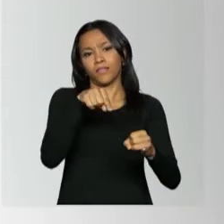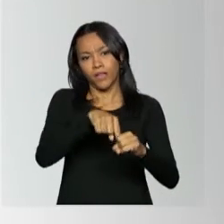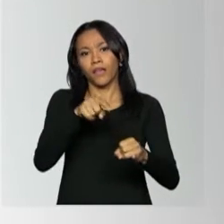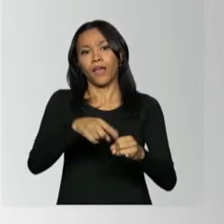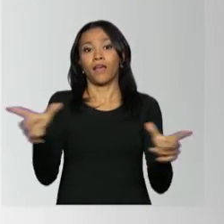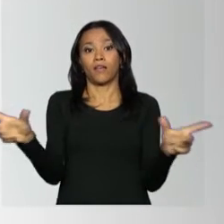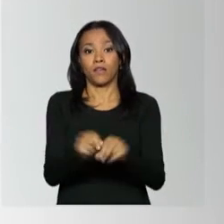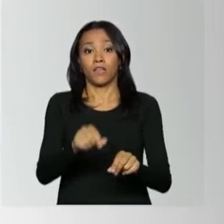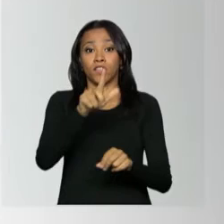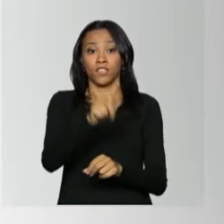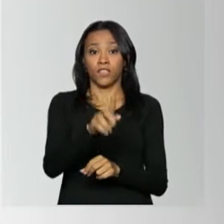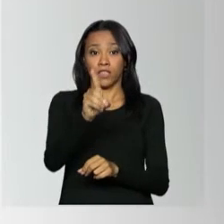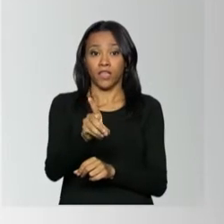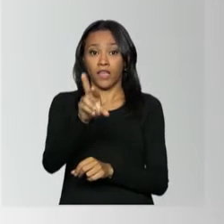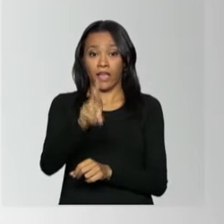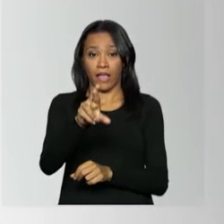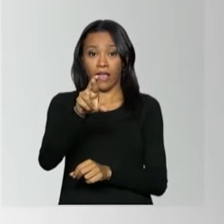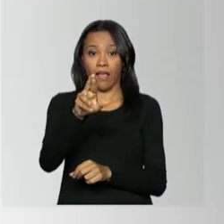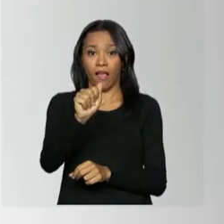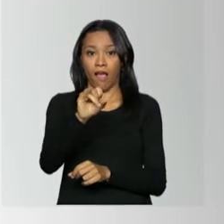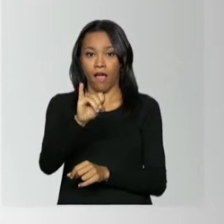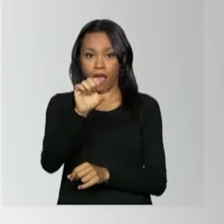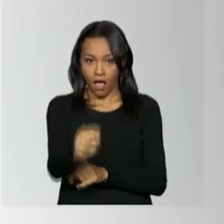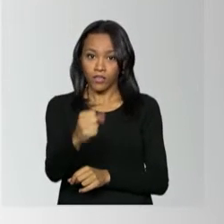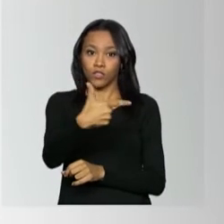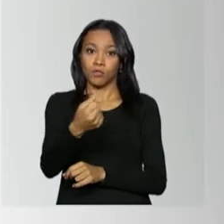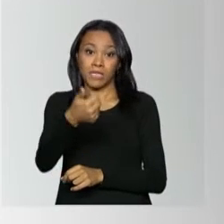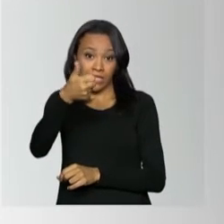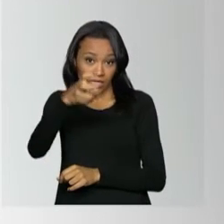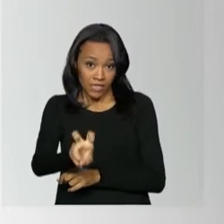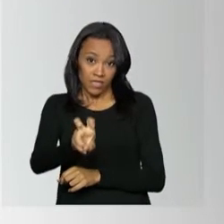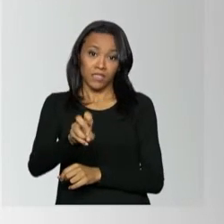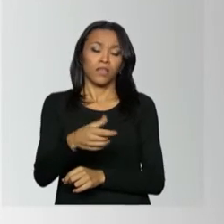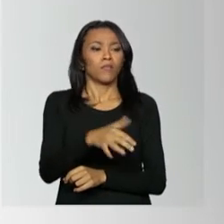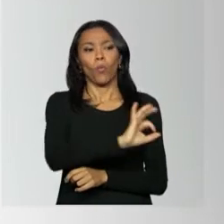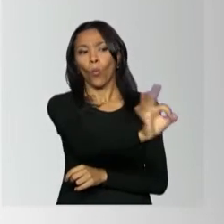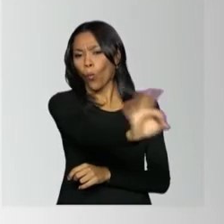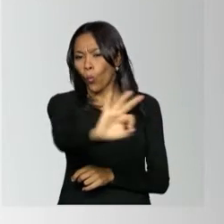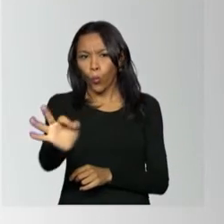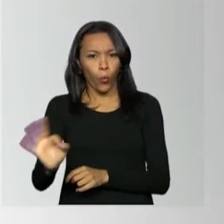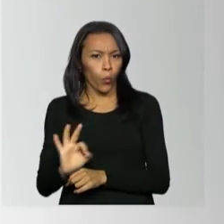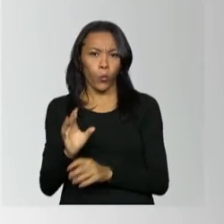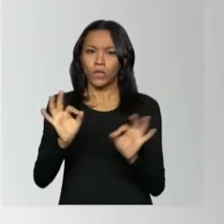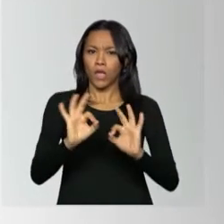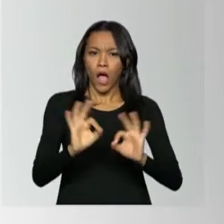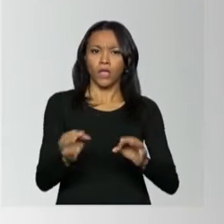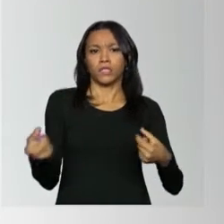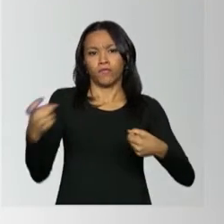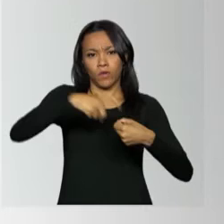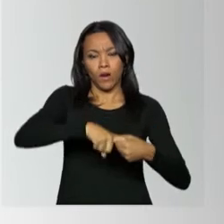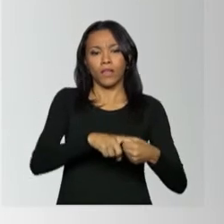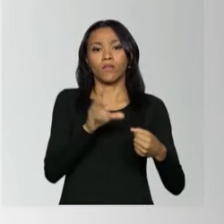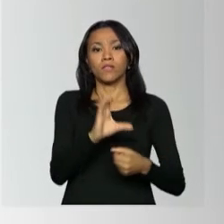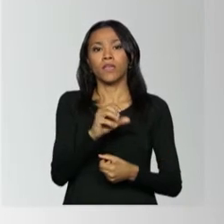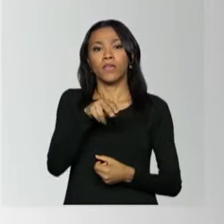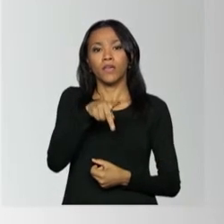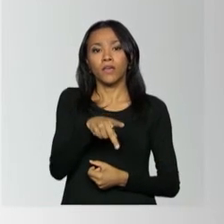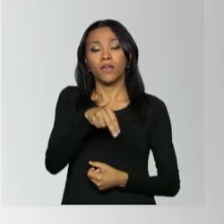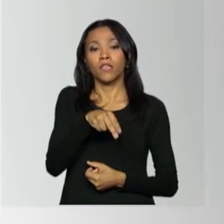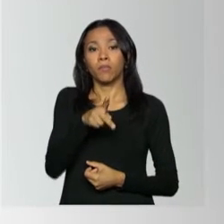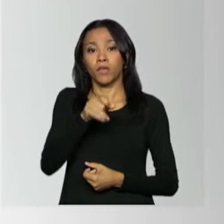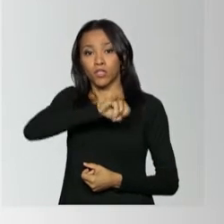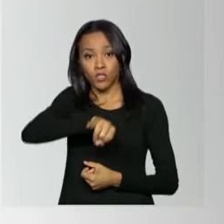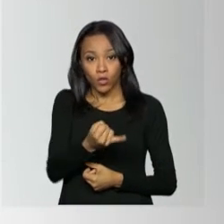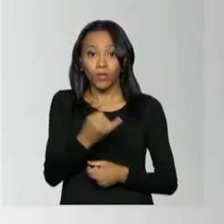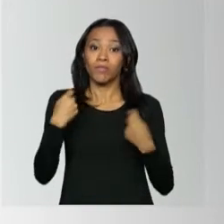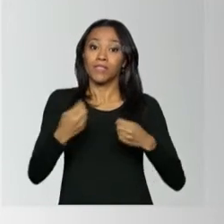Arquivos GDRAIS 2015. Caso não existam empregados vinculados ao CNPJ, deve ser entregue uma